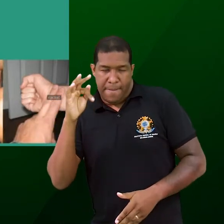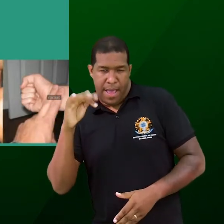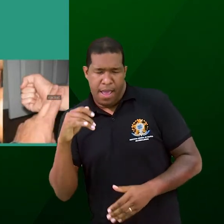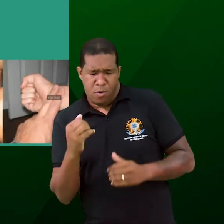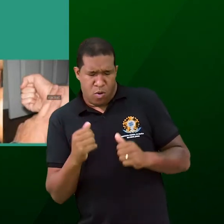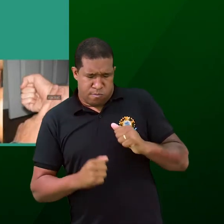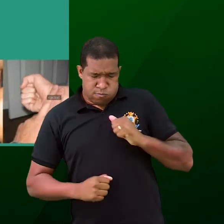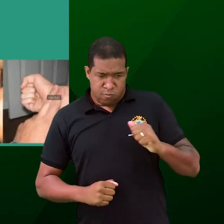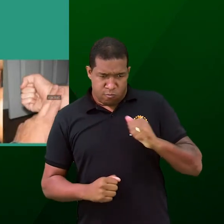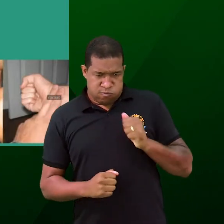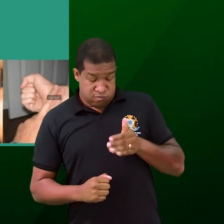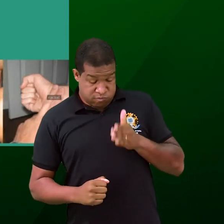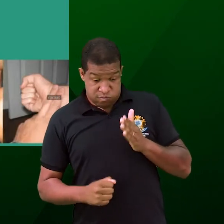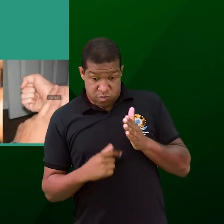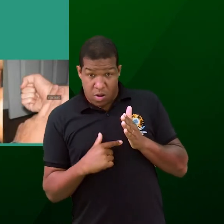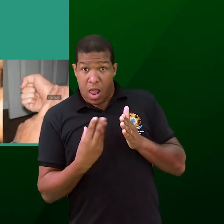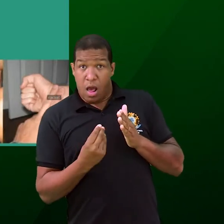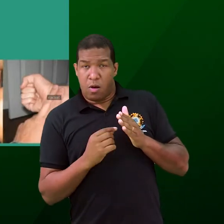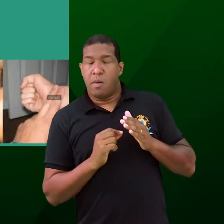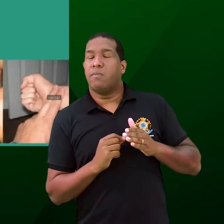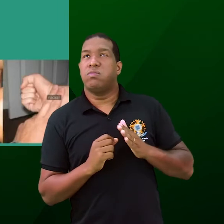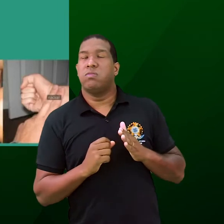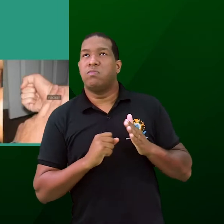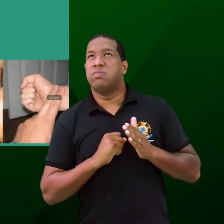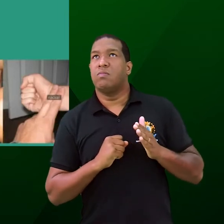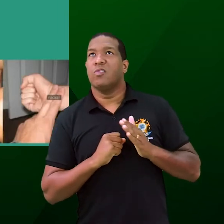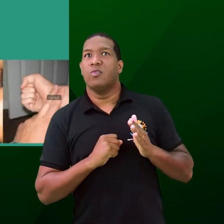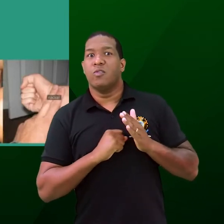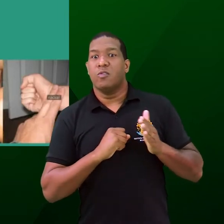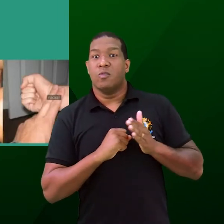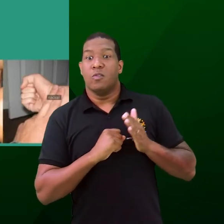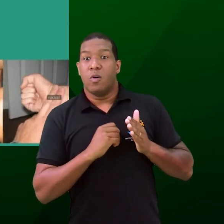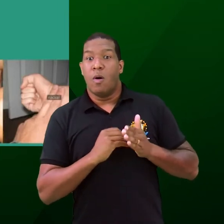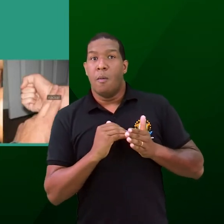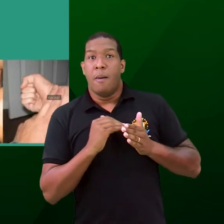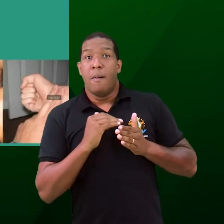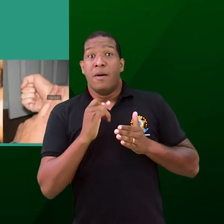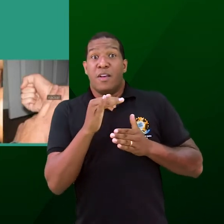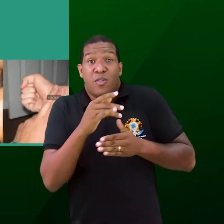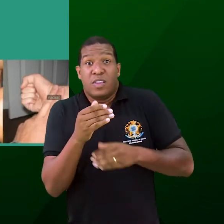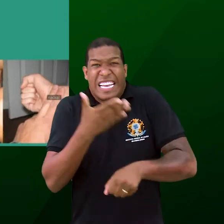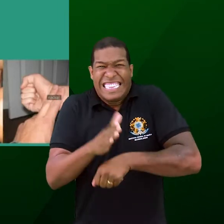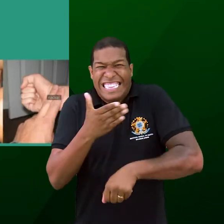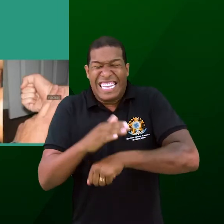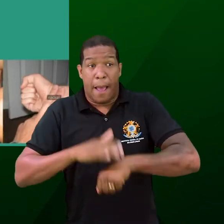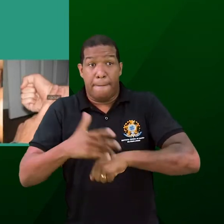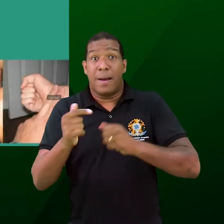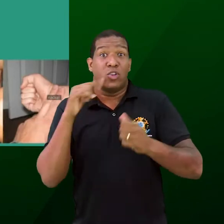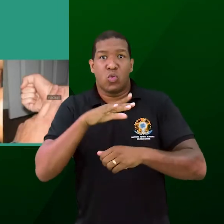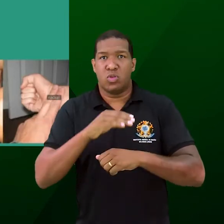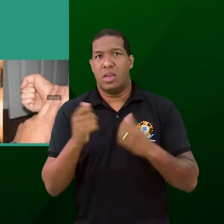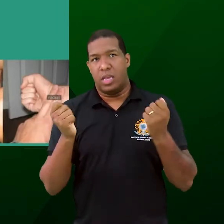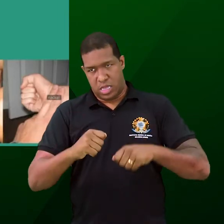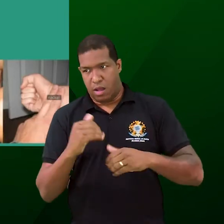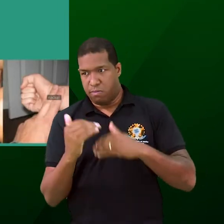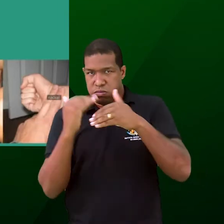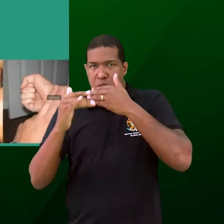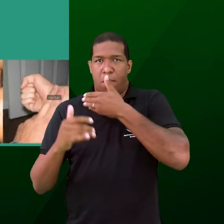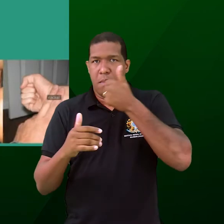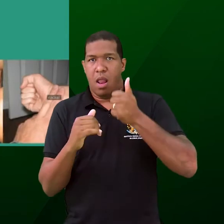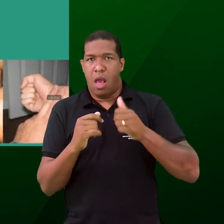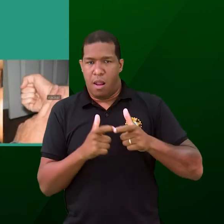para corredores iniciantes. Às vezes tu começa em um ritmo, dali a 2 minutos tu já está em outro, daí a 3 minutos tu já está em outro, então tu